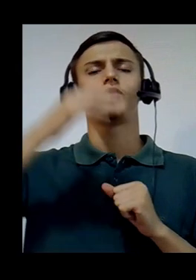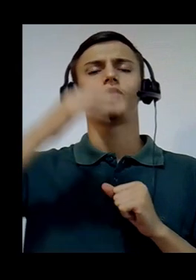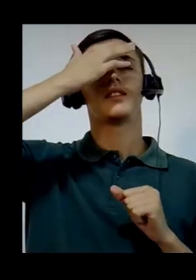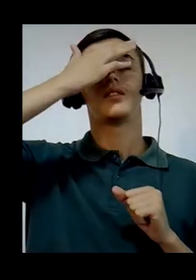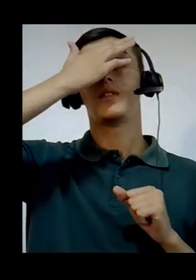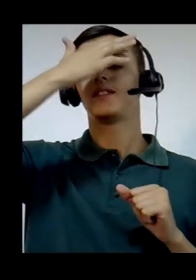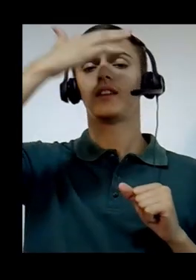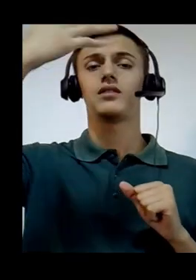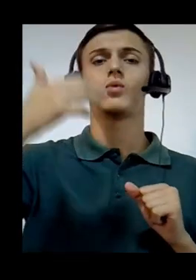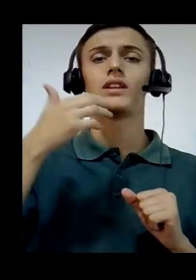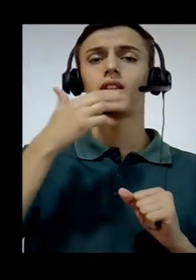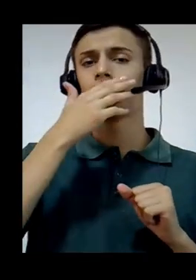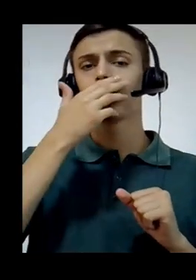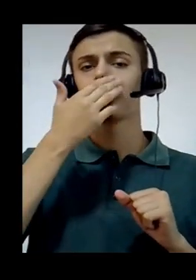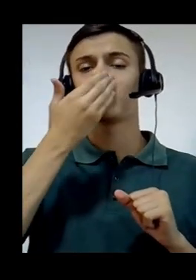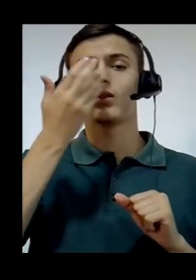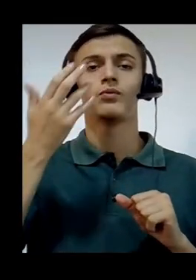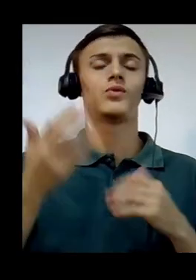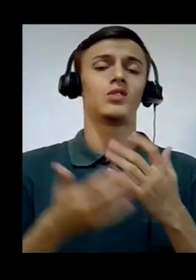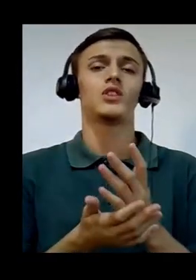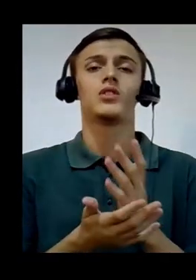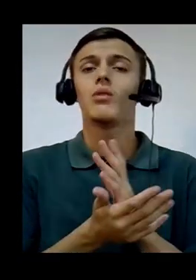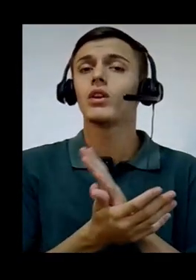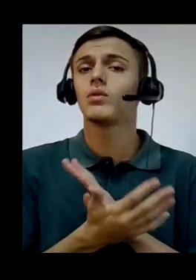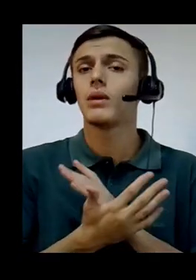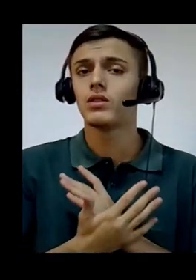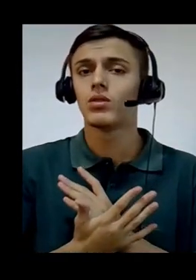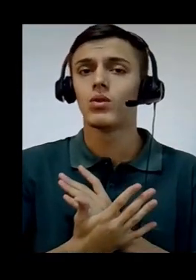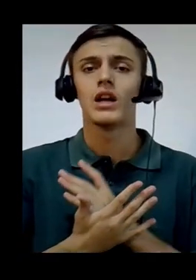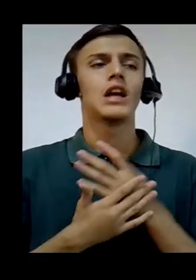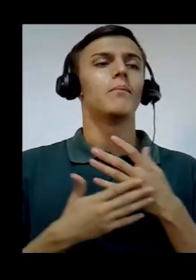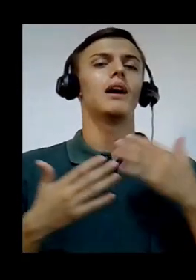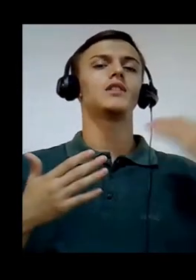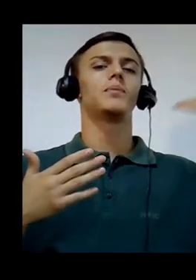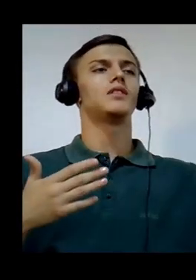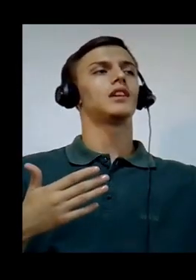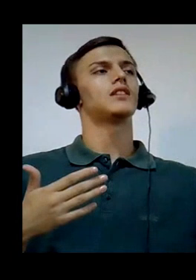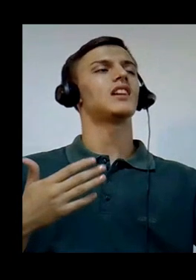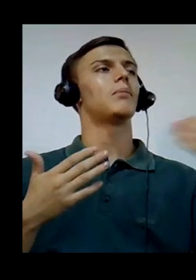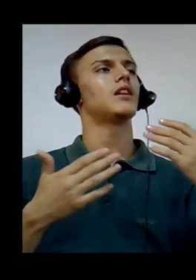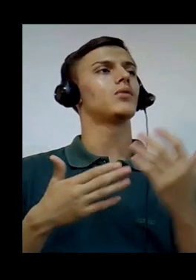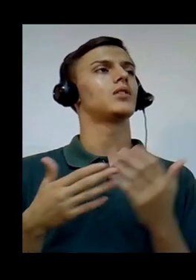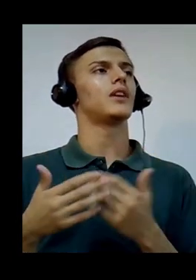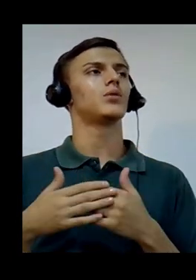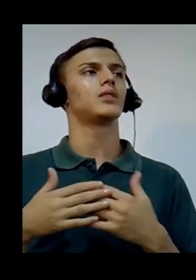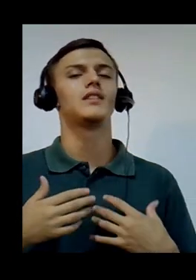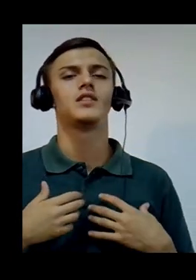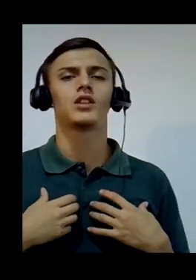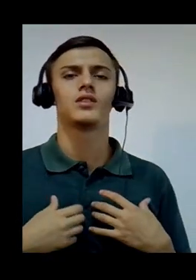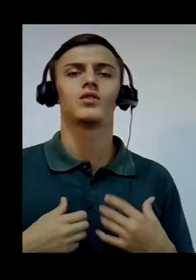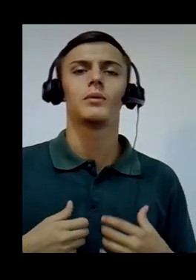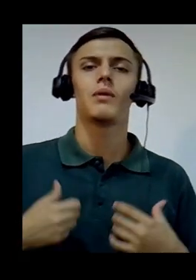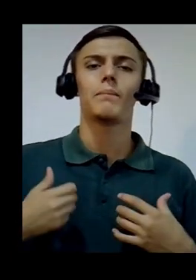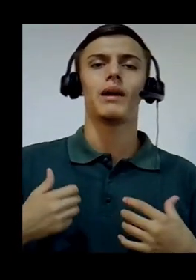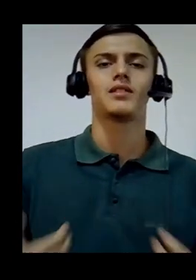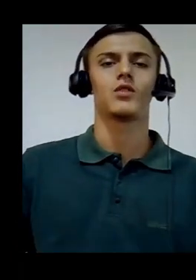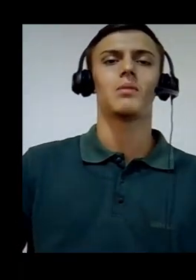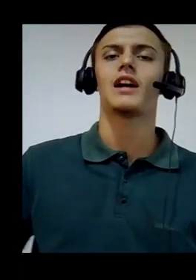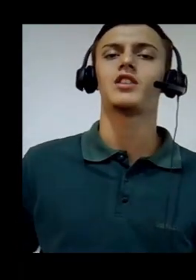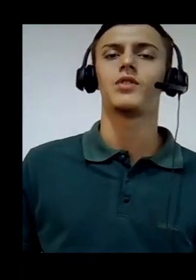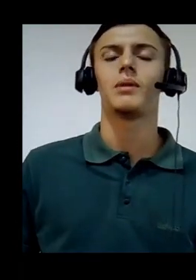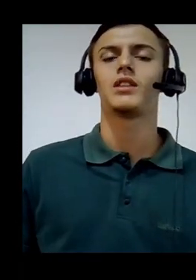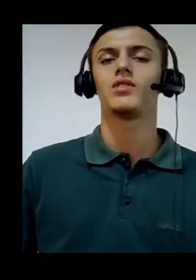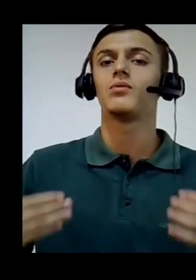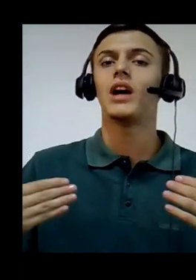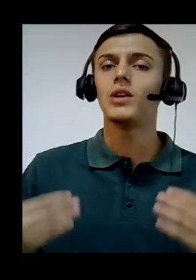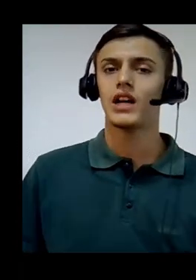teste delas são feitas aí a 120, 150 quilos, então dificilmente não aguenta uma pessoa. Mas pode ser que esse trabalho que você vai executar exija que você suba com uma peça,